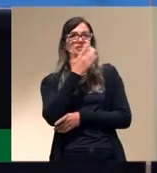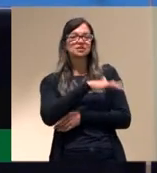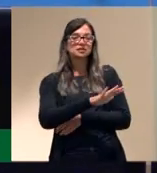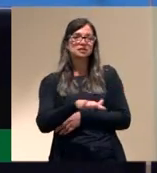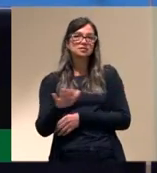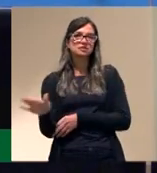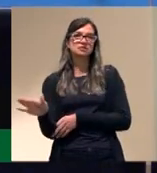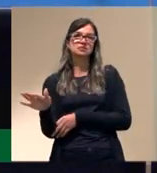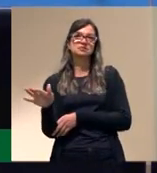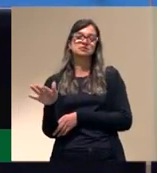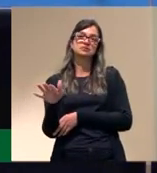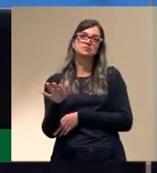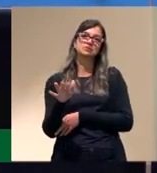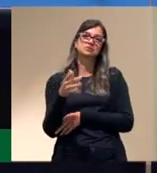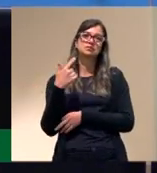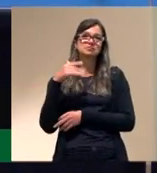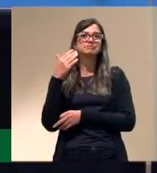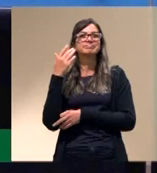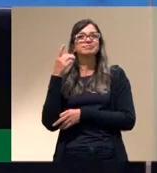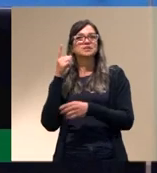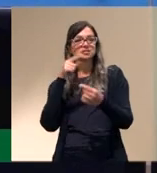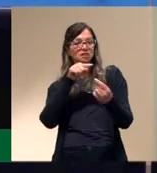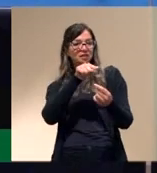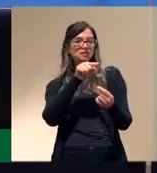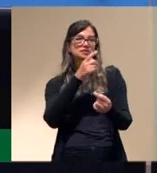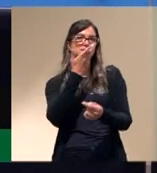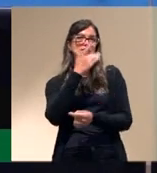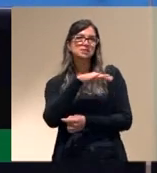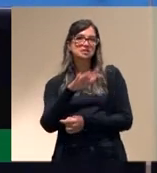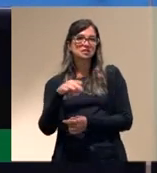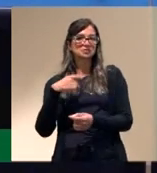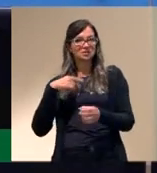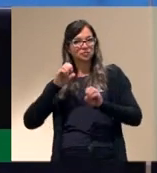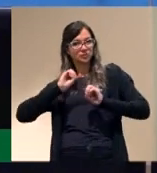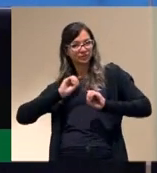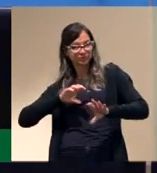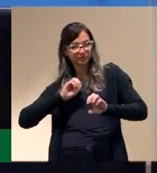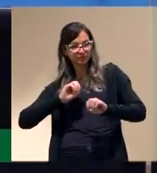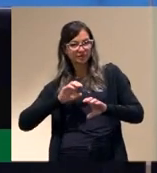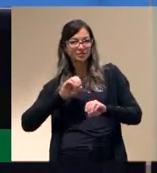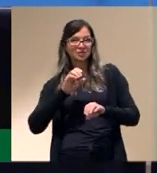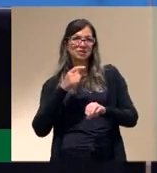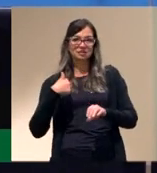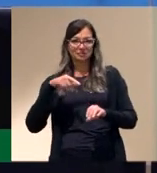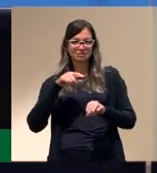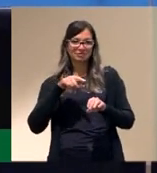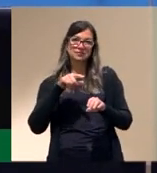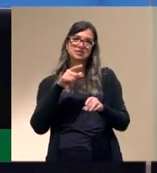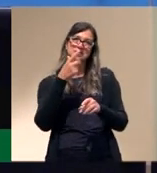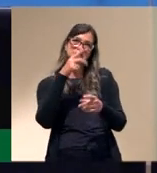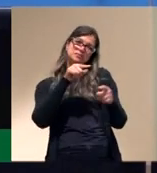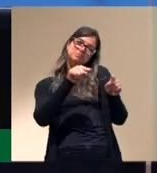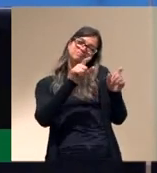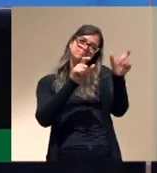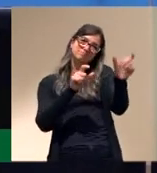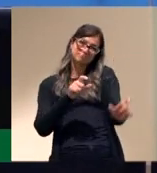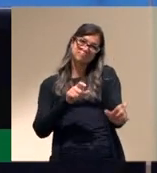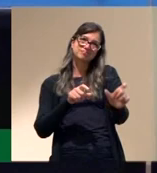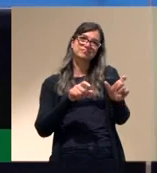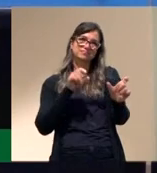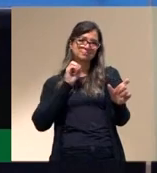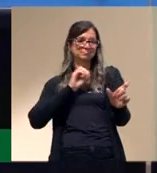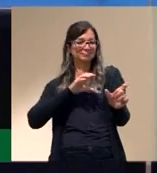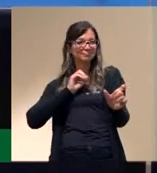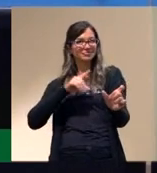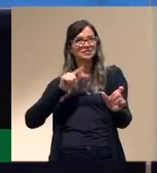as nossas crianças, que são objeto dessa ação educativa, né? Aspas, objeto, que são para quem nós dirigimos